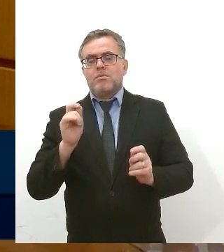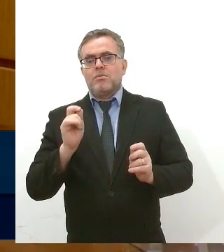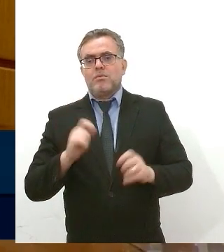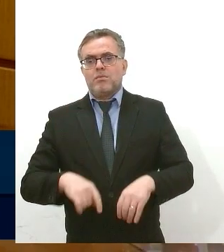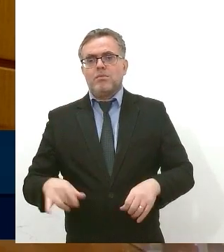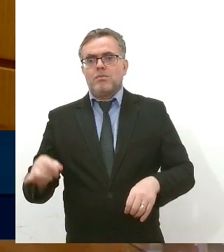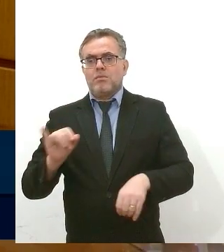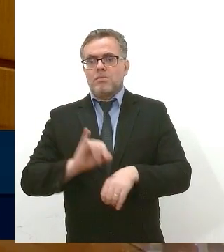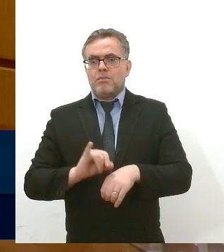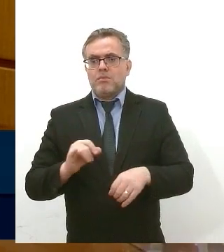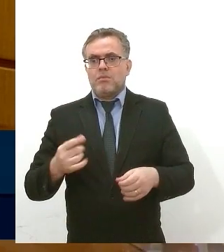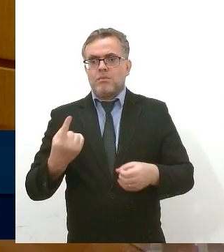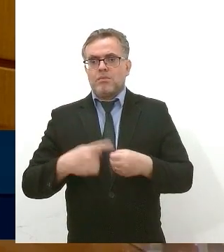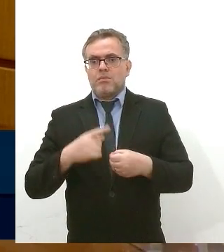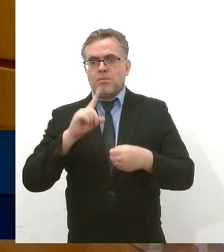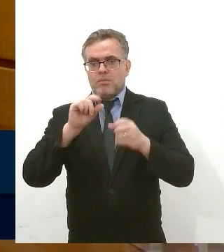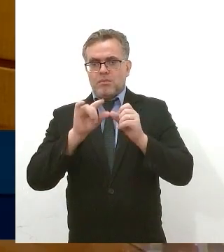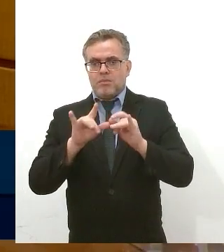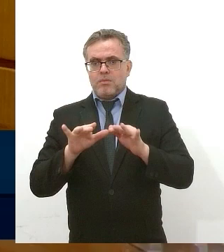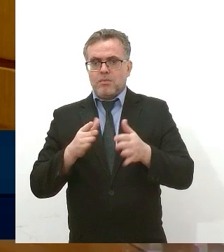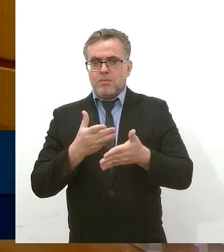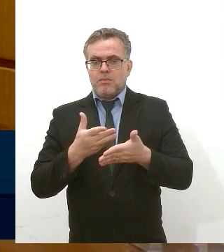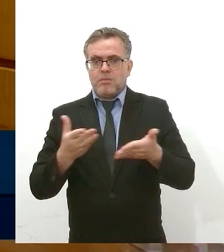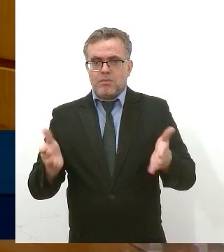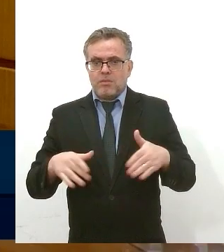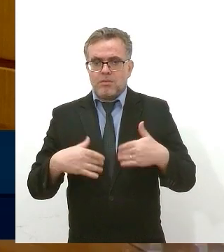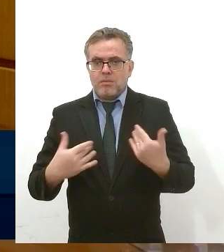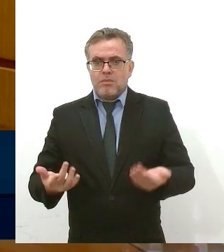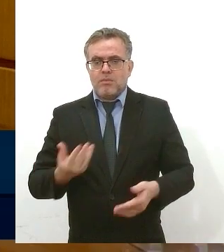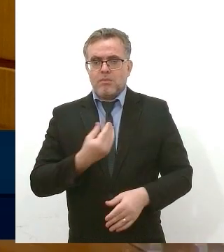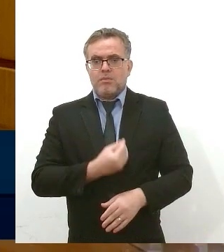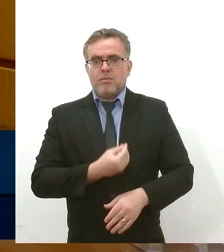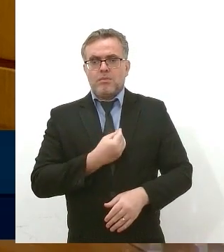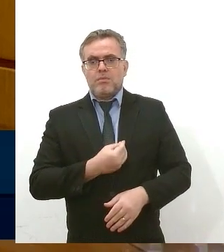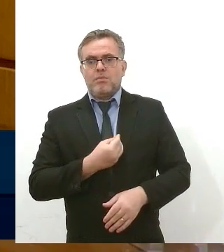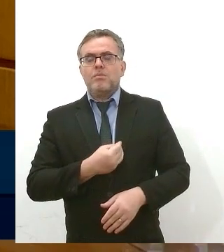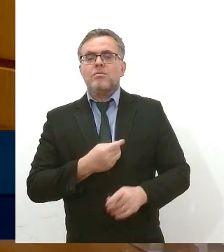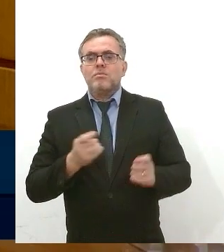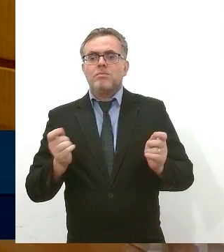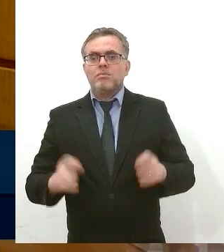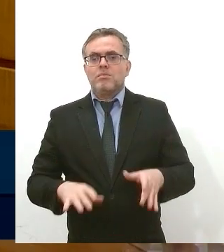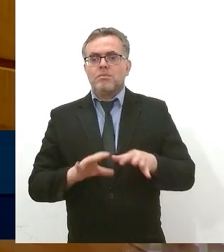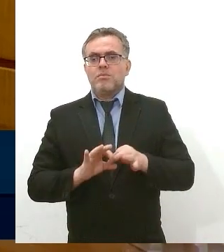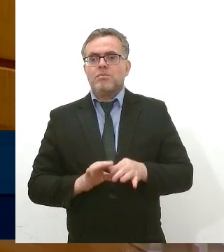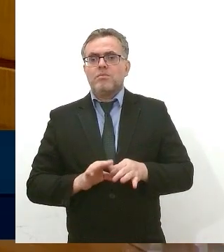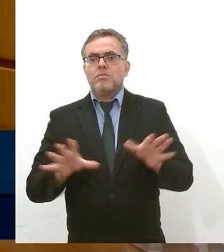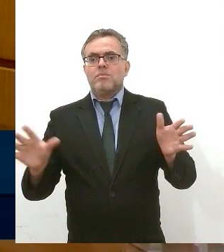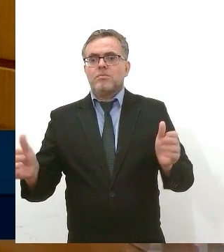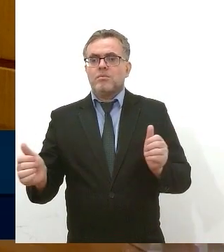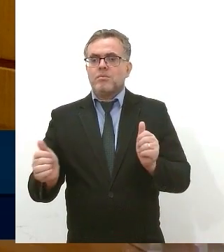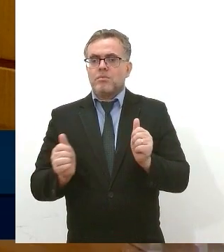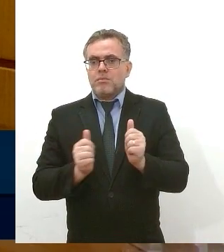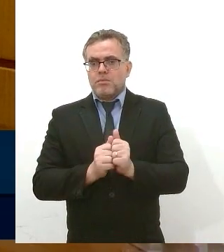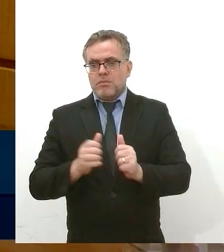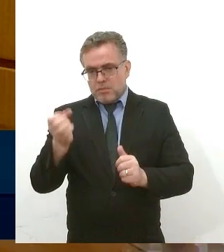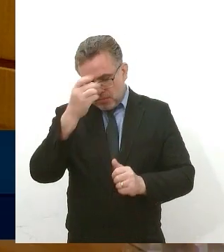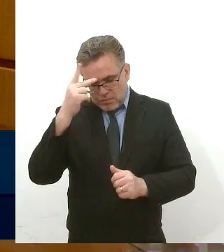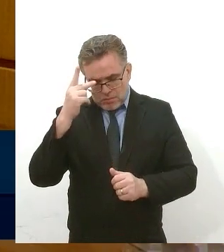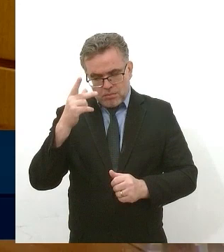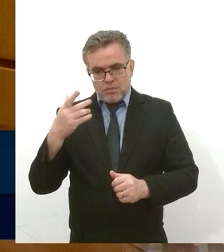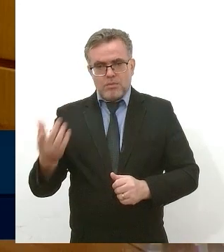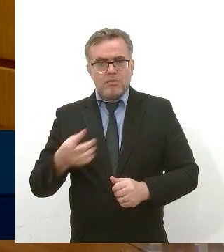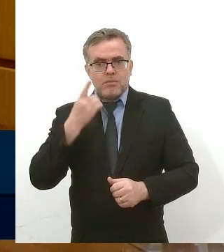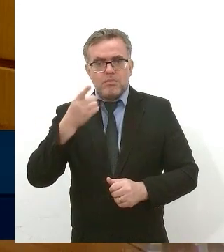abençoe. Estarei lá de braços abertos, ao lado da nossa prefeita, do nosso deputado federal, de todas